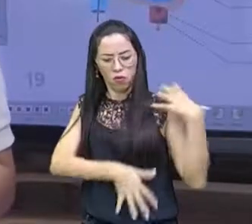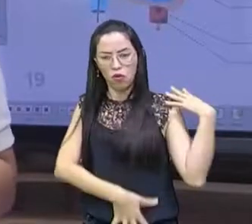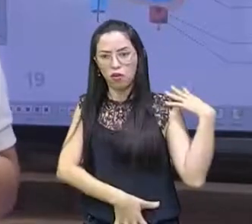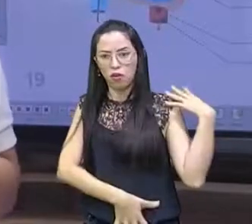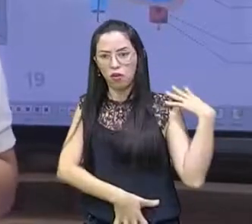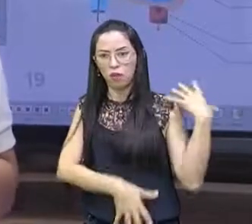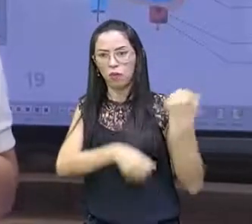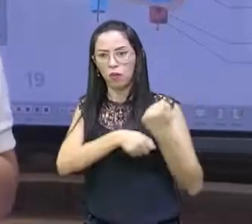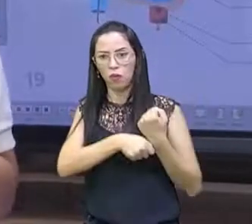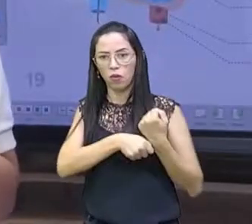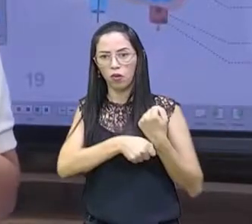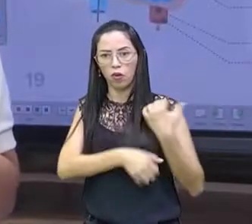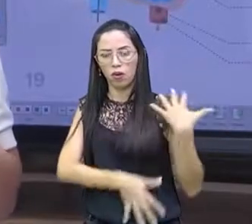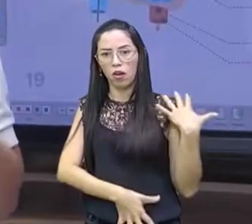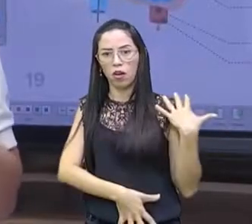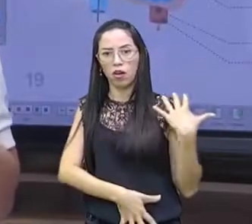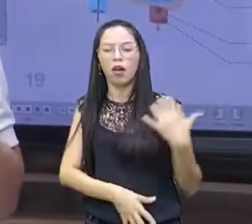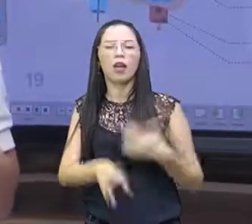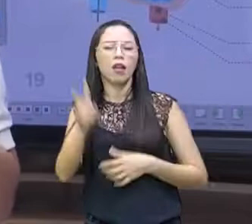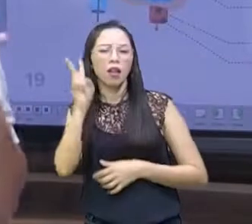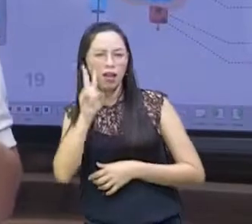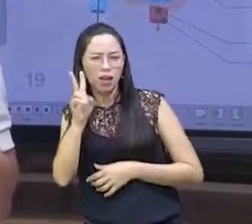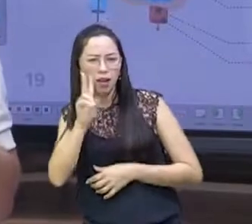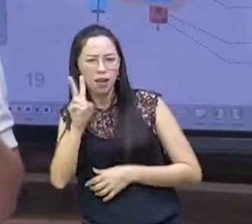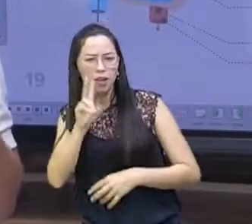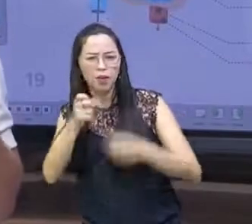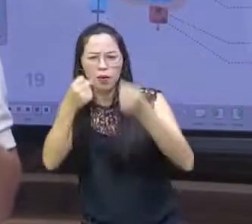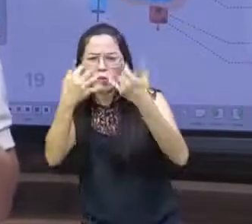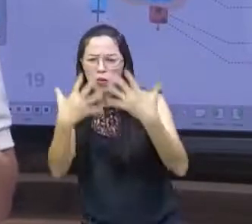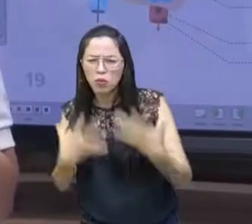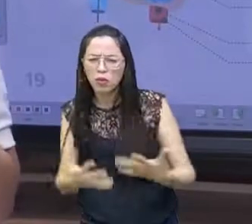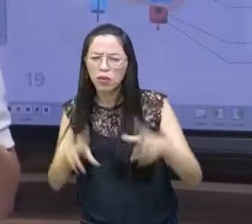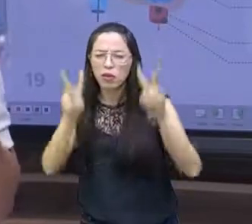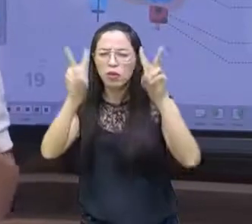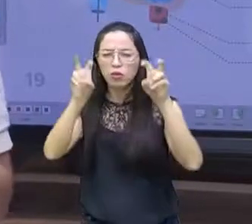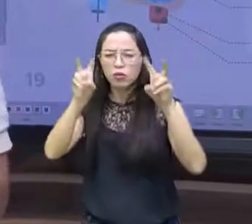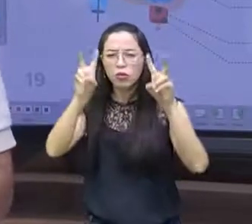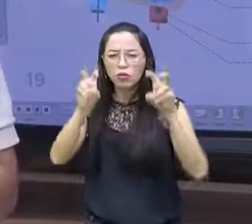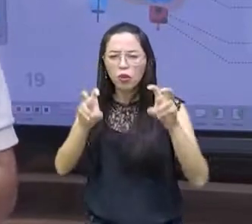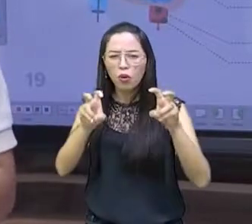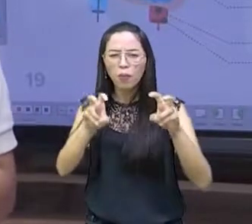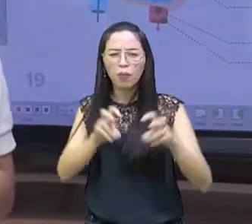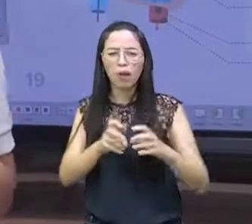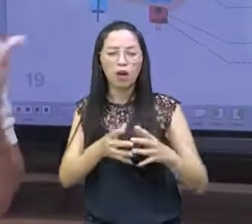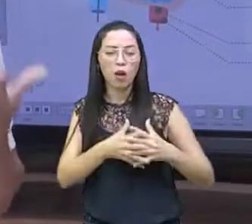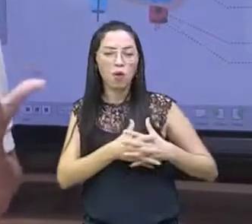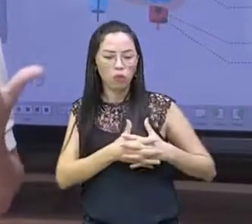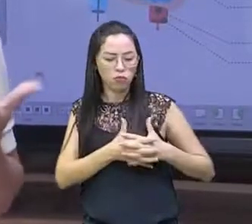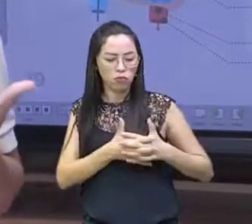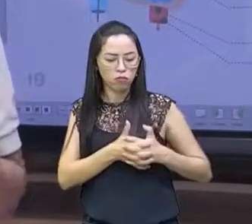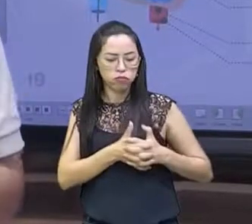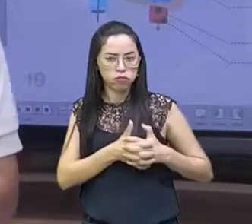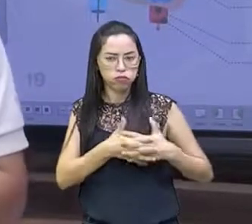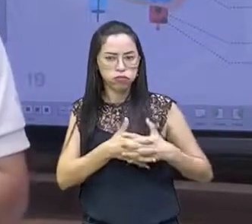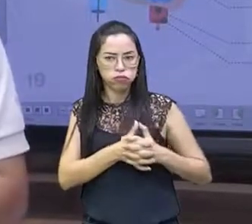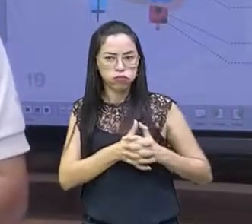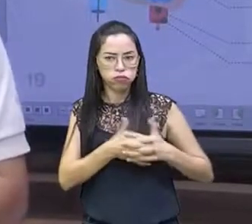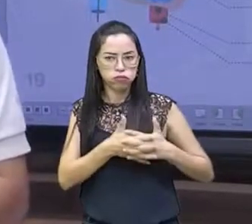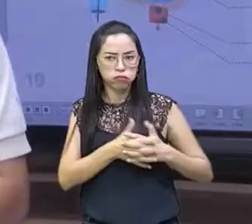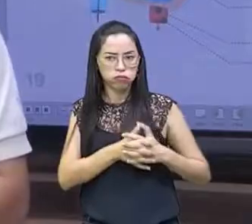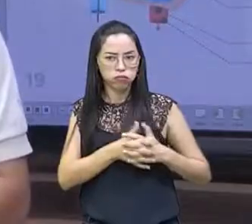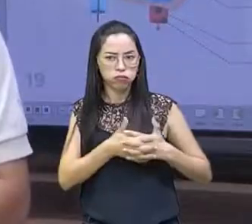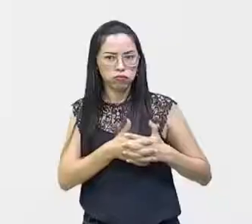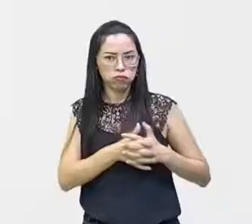que nós falamos dos batimentos do coração, quando ele está pulsando, crescendo e diminuindo, crescendo e diminuindo? Então, esses são os